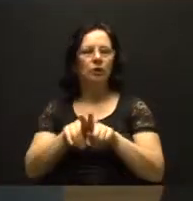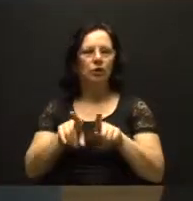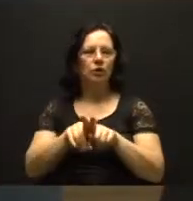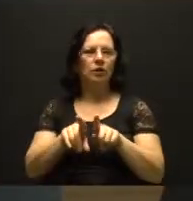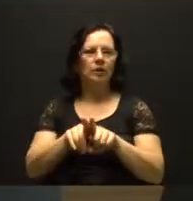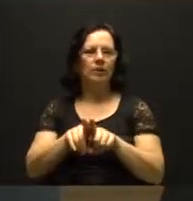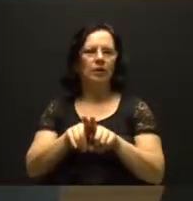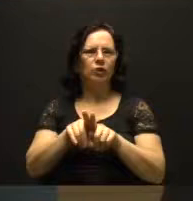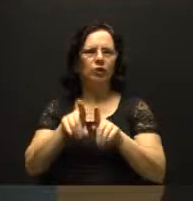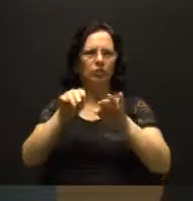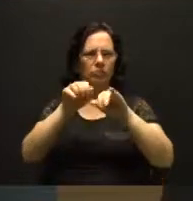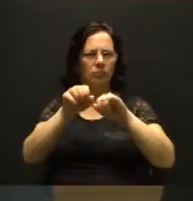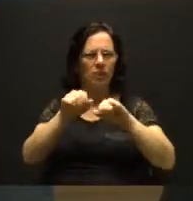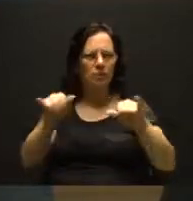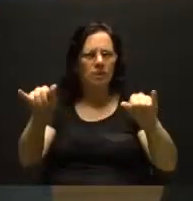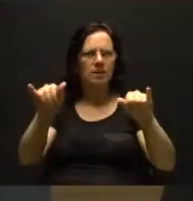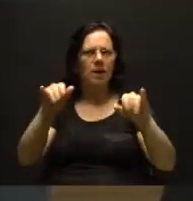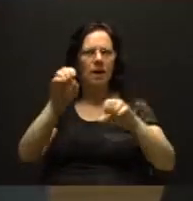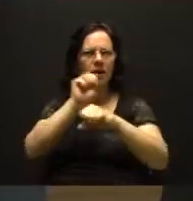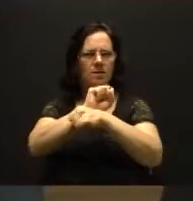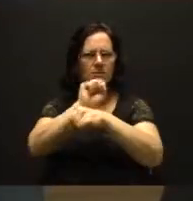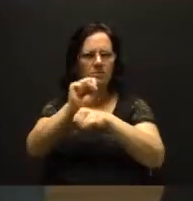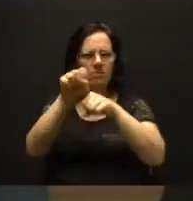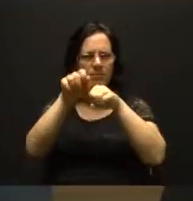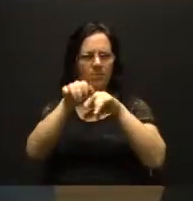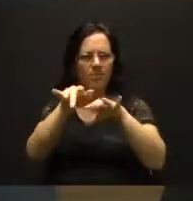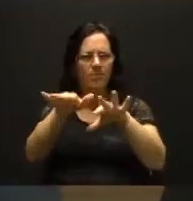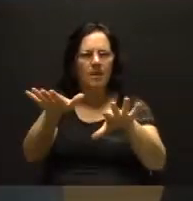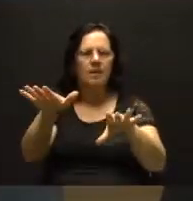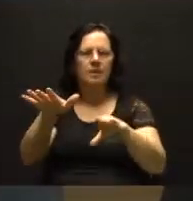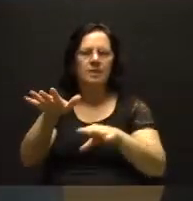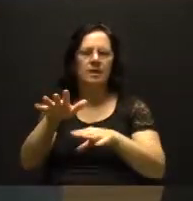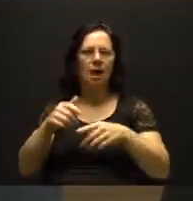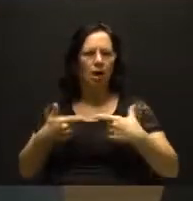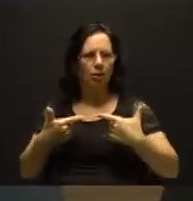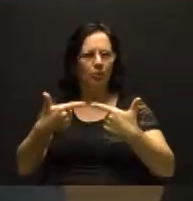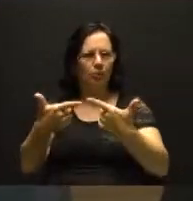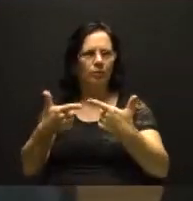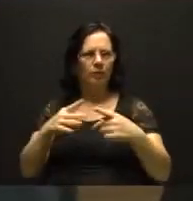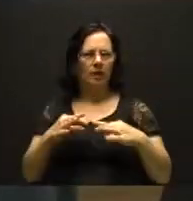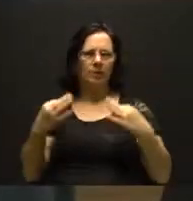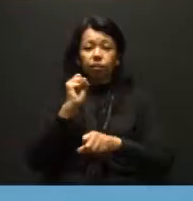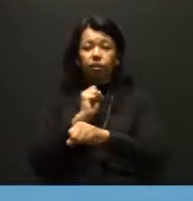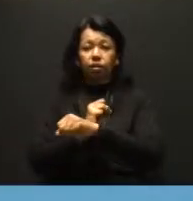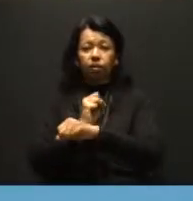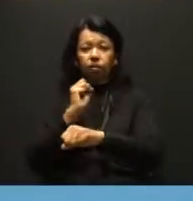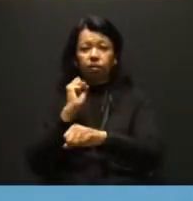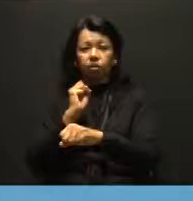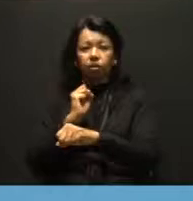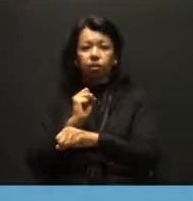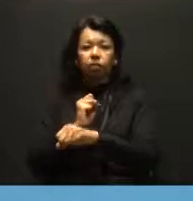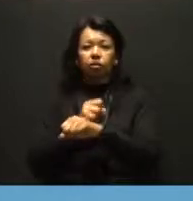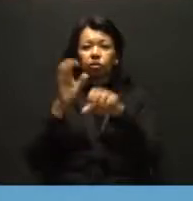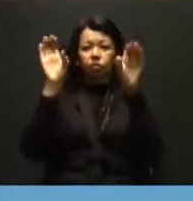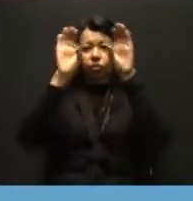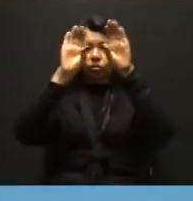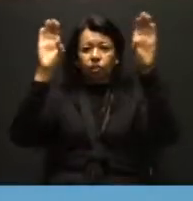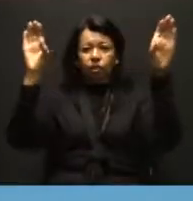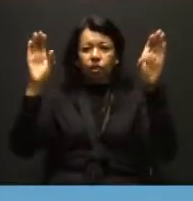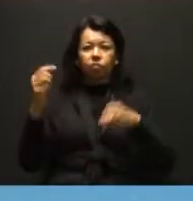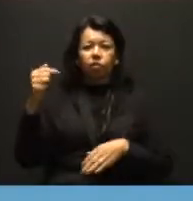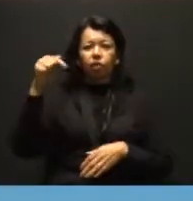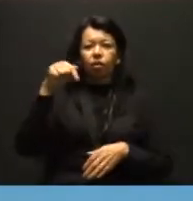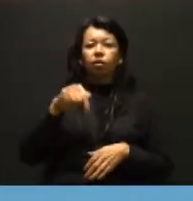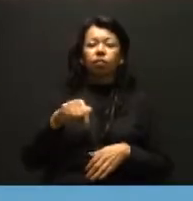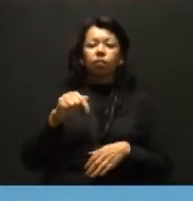levar um pouco de esperança para que nós continuamos a lutar pela família todo mundo toda a cidade foi muito bonito aqui a